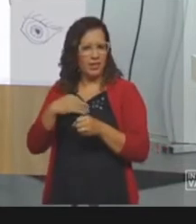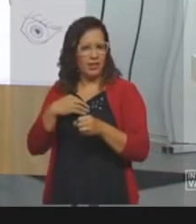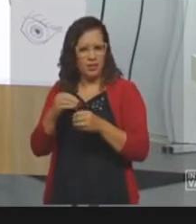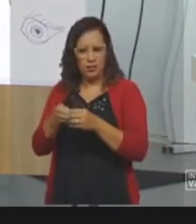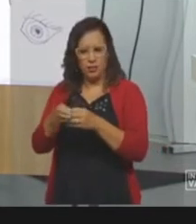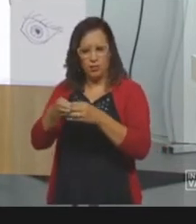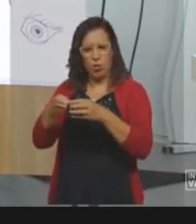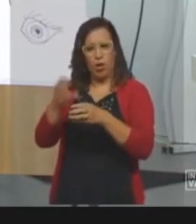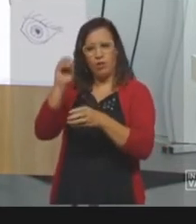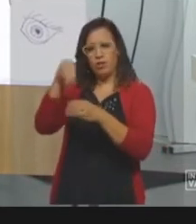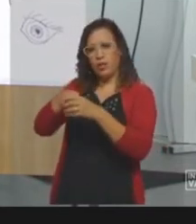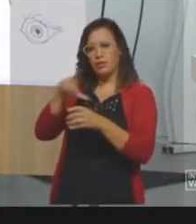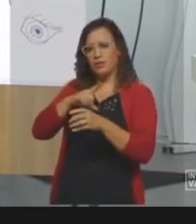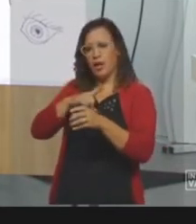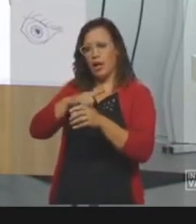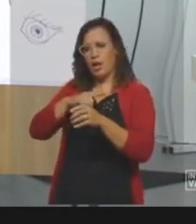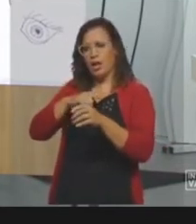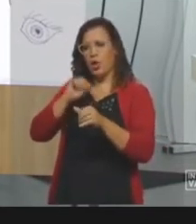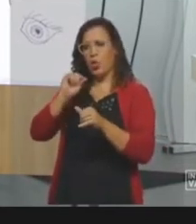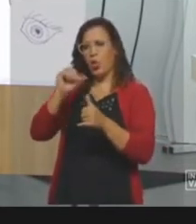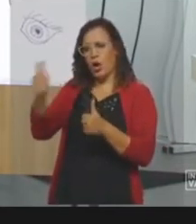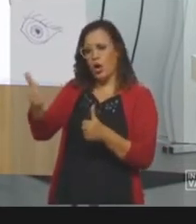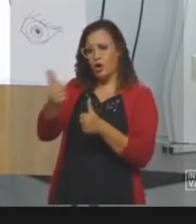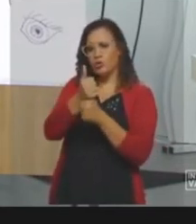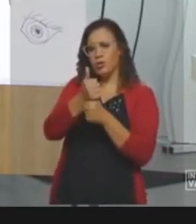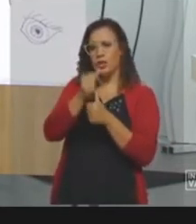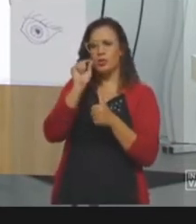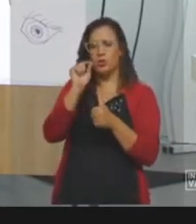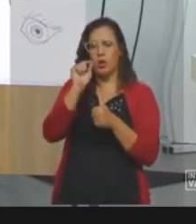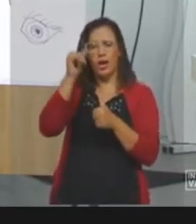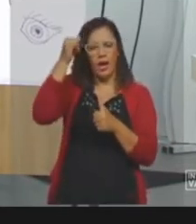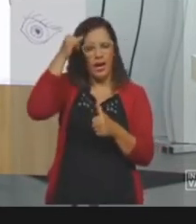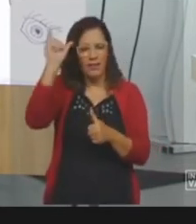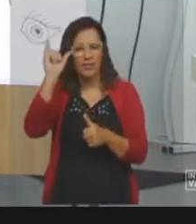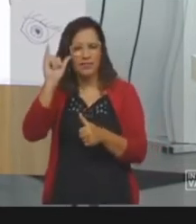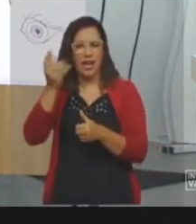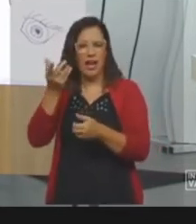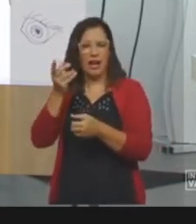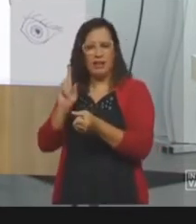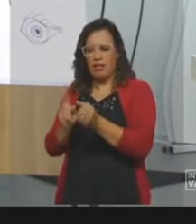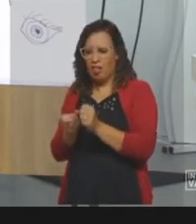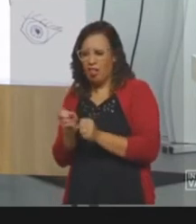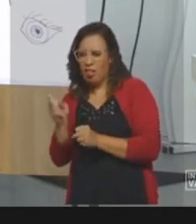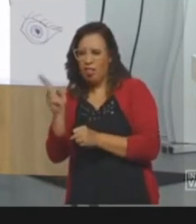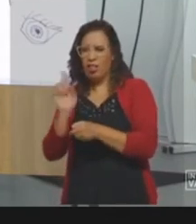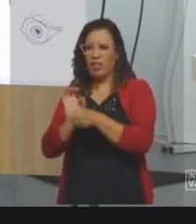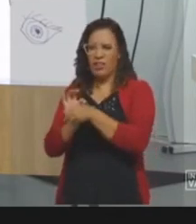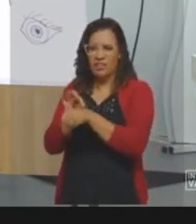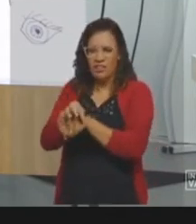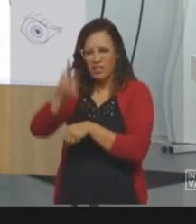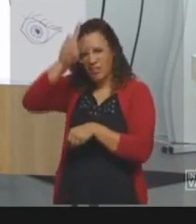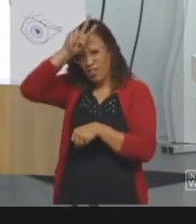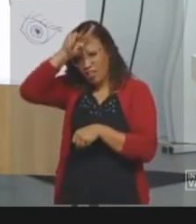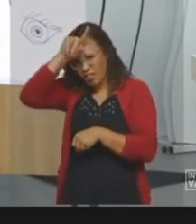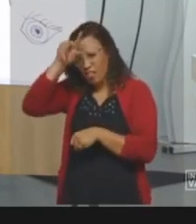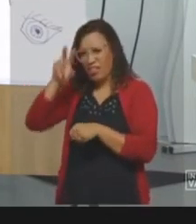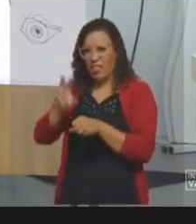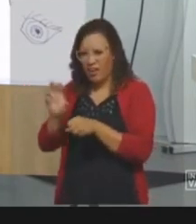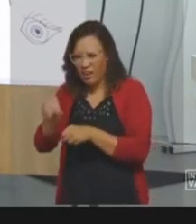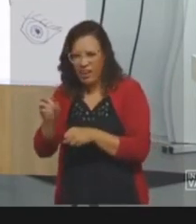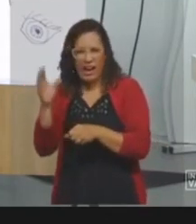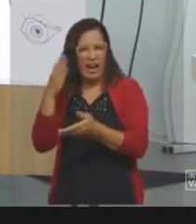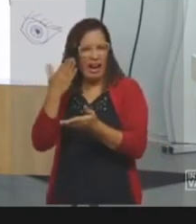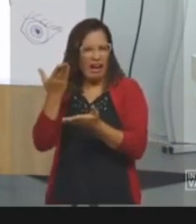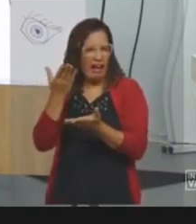alguma substância que ajuda ele a espantar as pragas, espantar alguma lagarta, algum mosquito que atrapalha